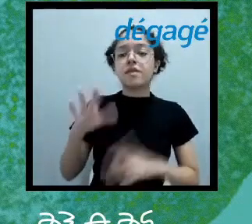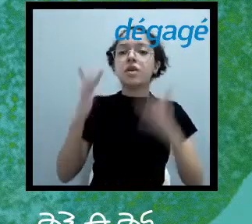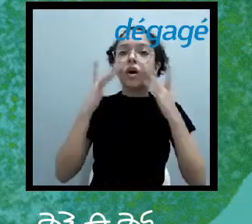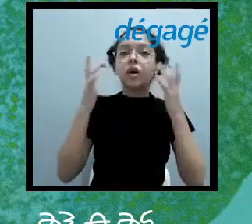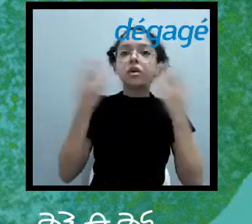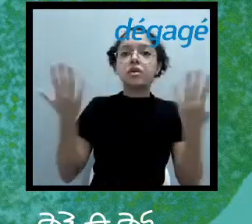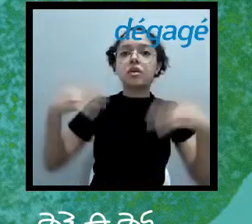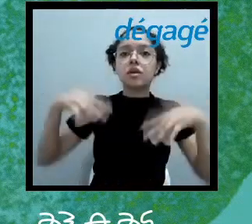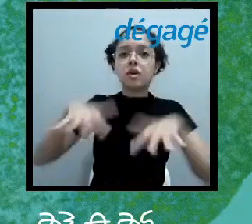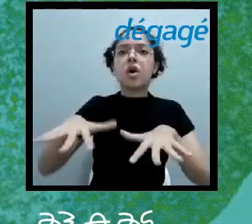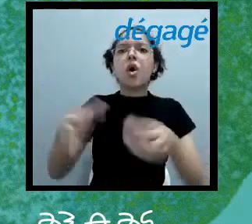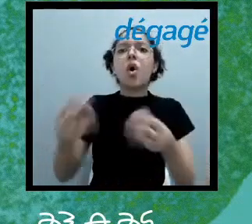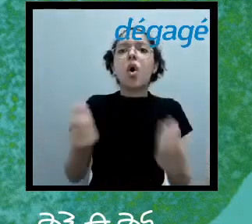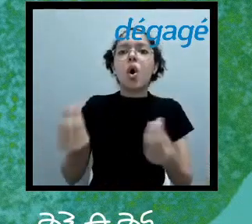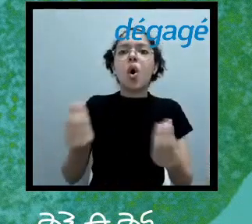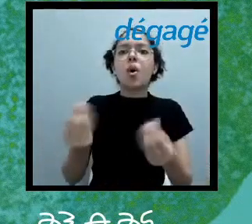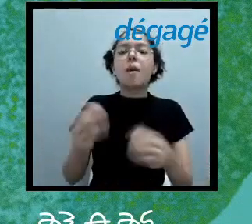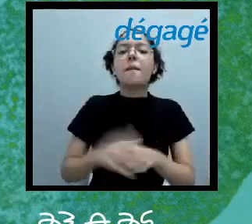da integração.